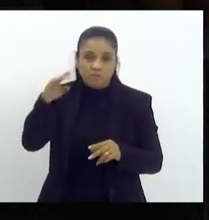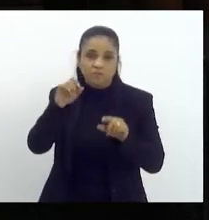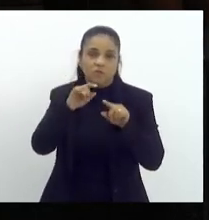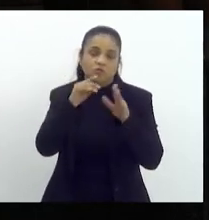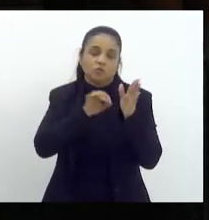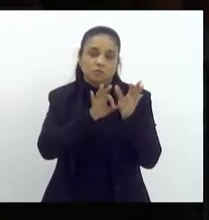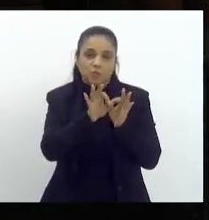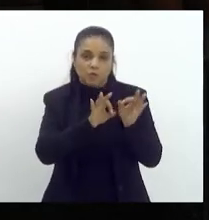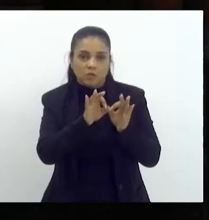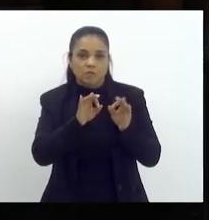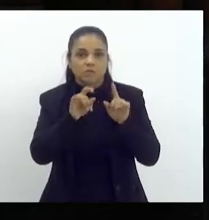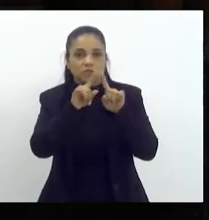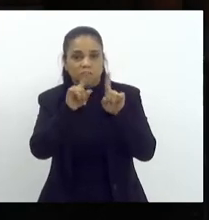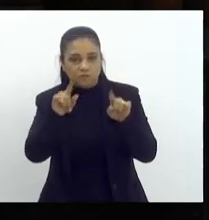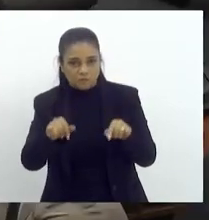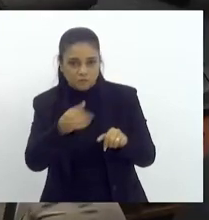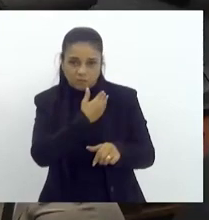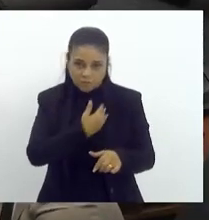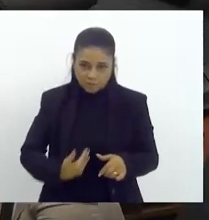presidente